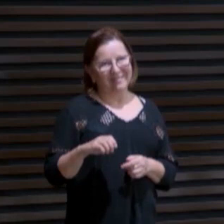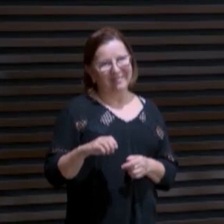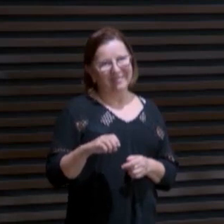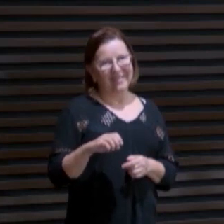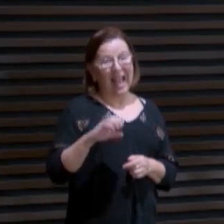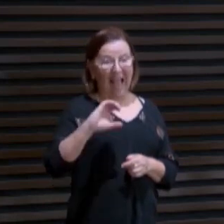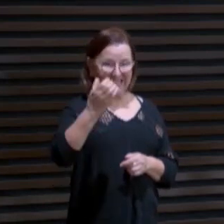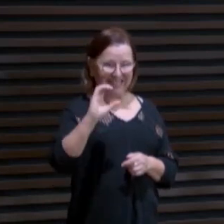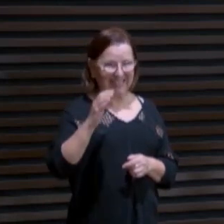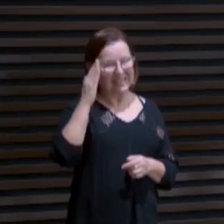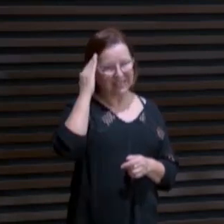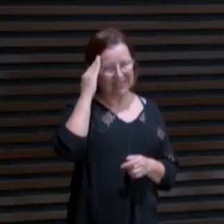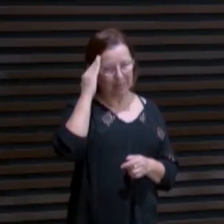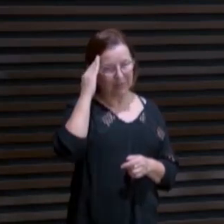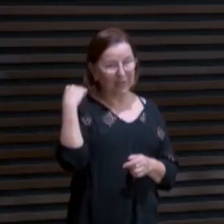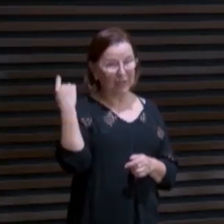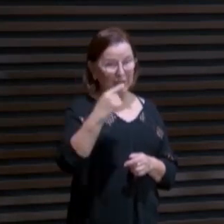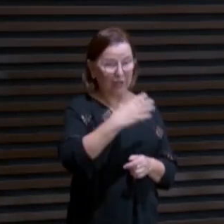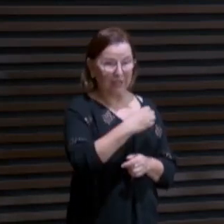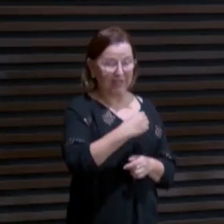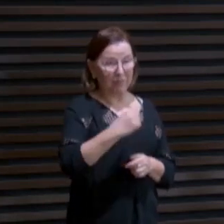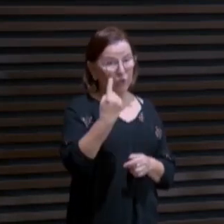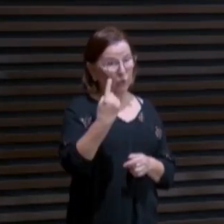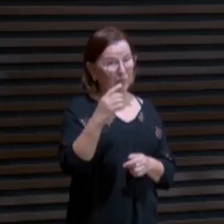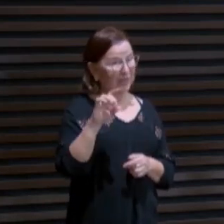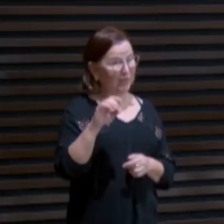Nós descendemos de um casal.